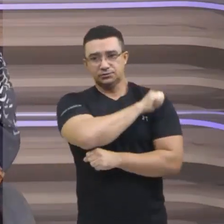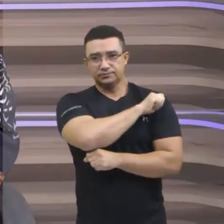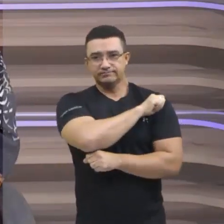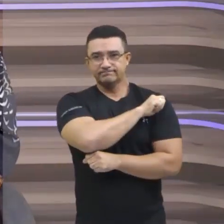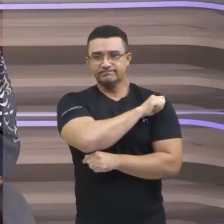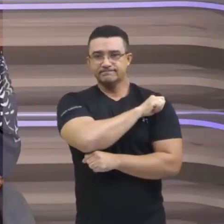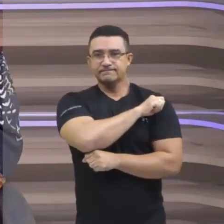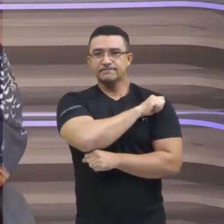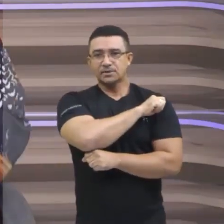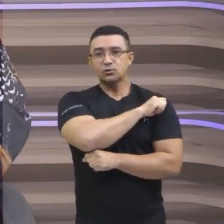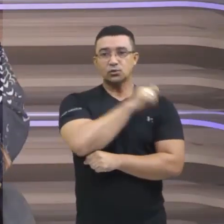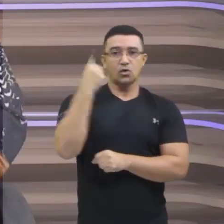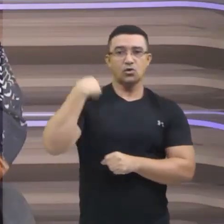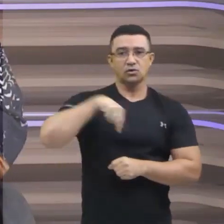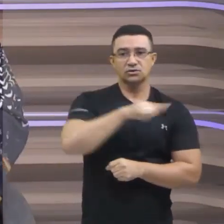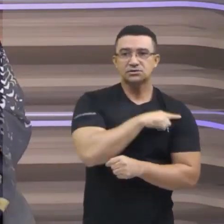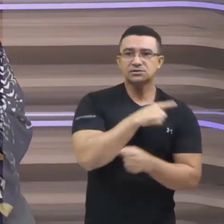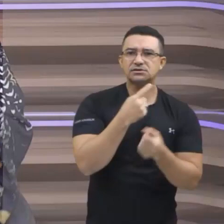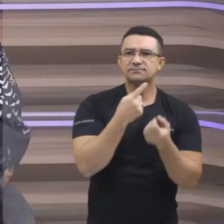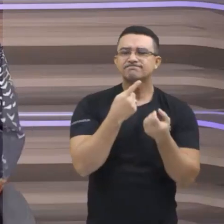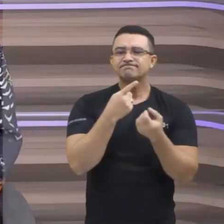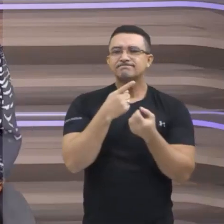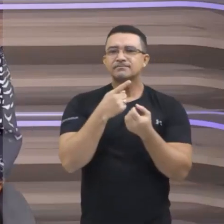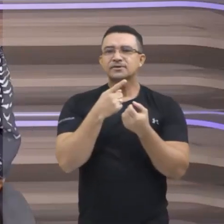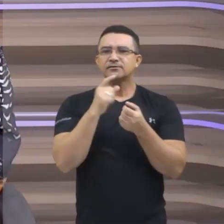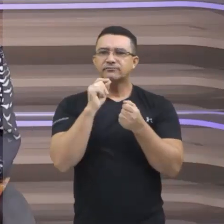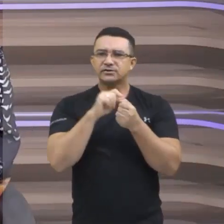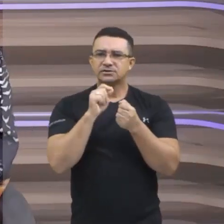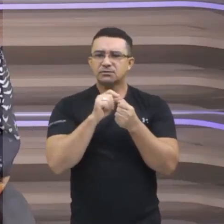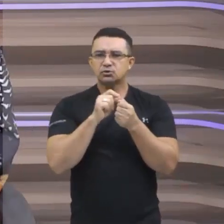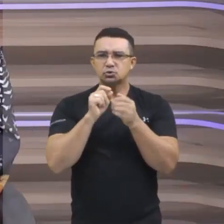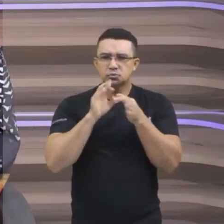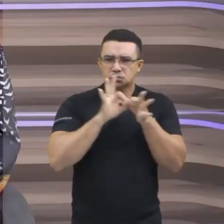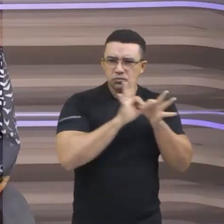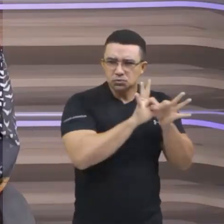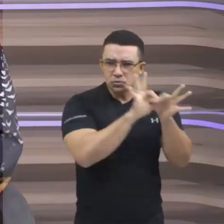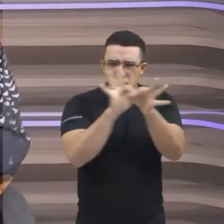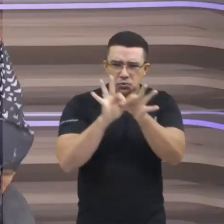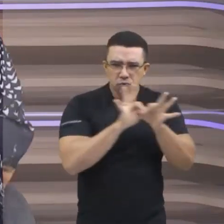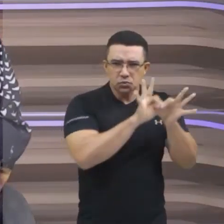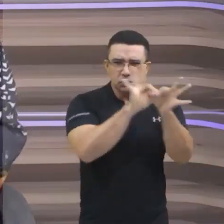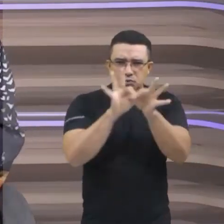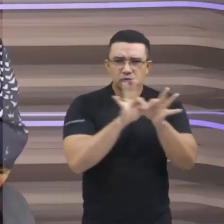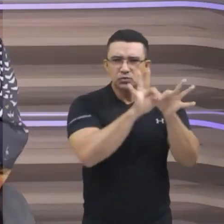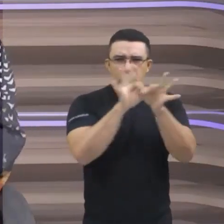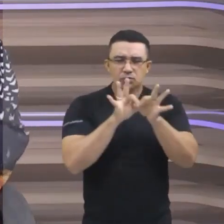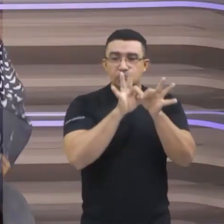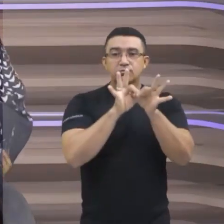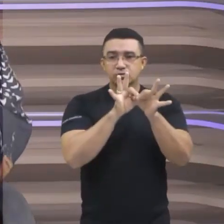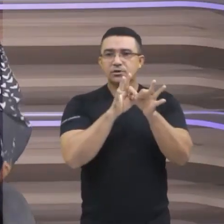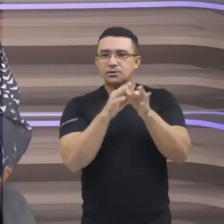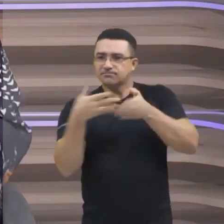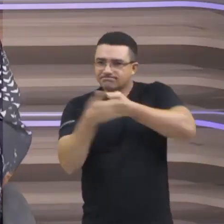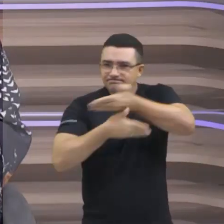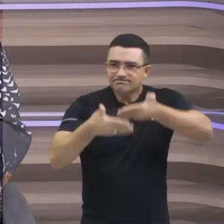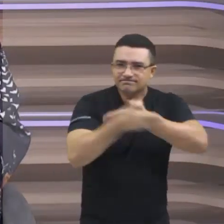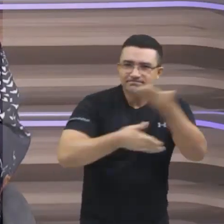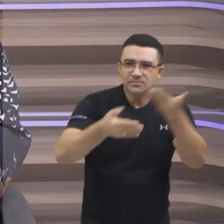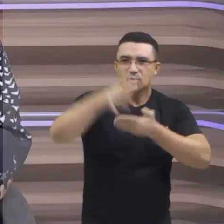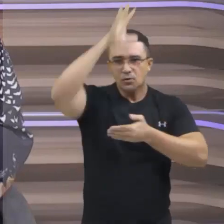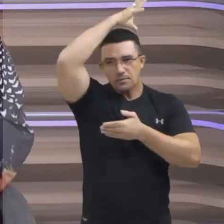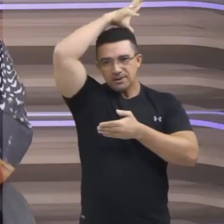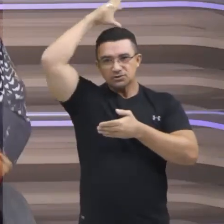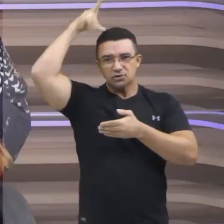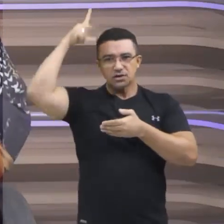de alguma forma, nós criamos uma grande rede colaborativa no Amazonas, que faz com que